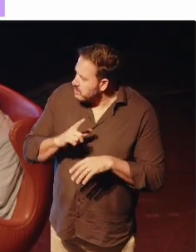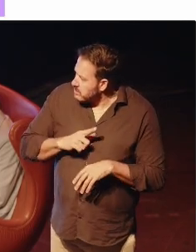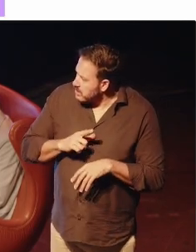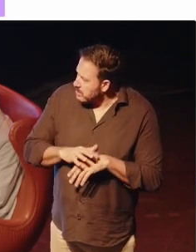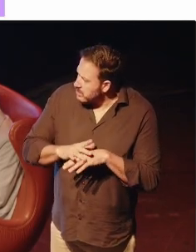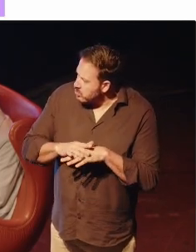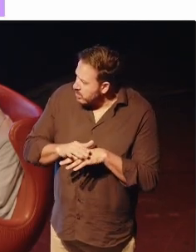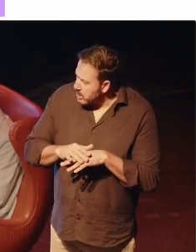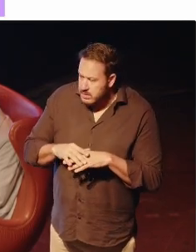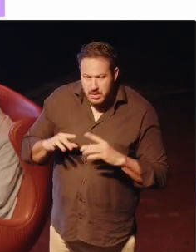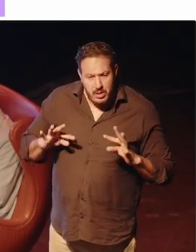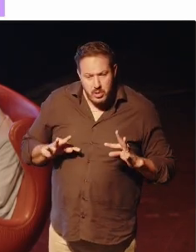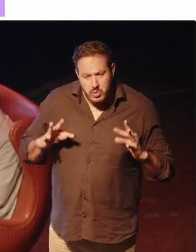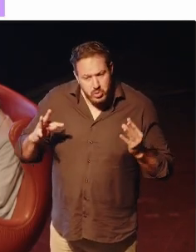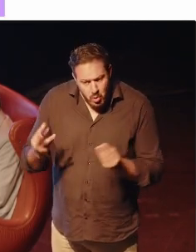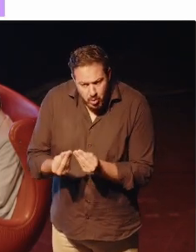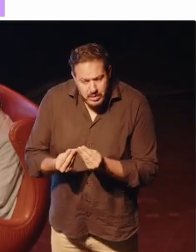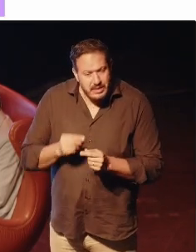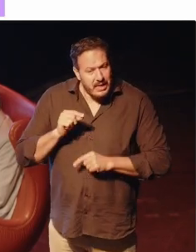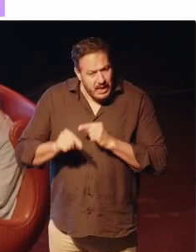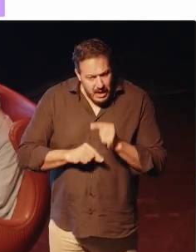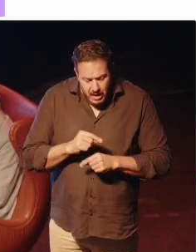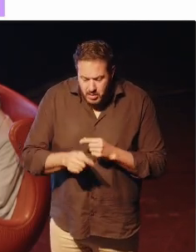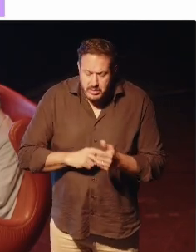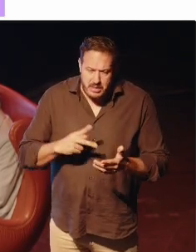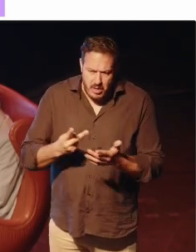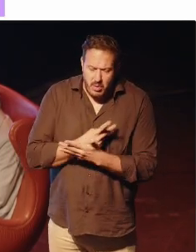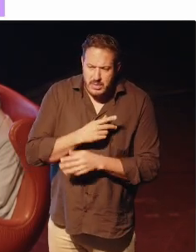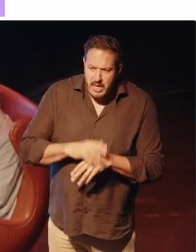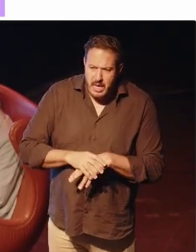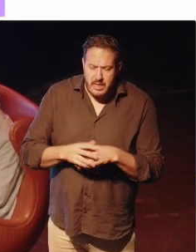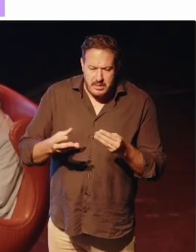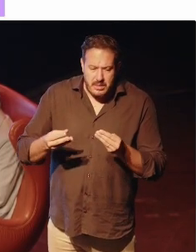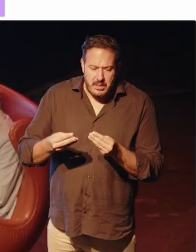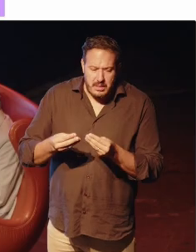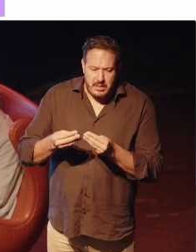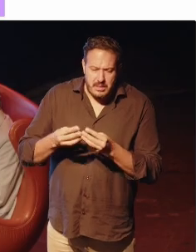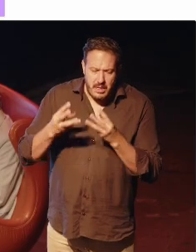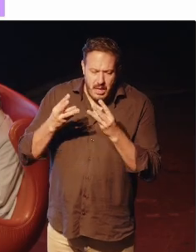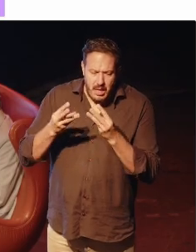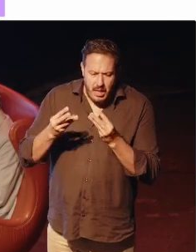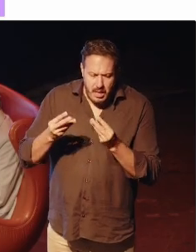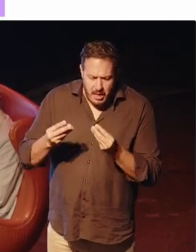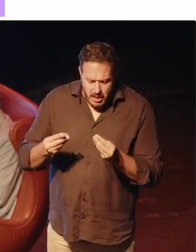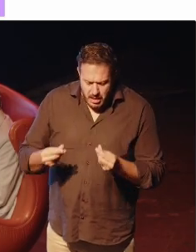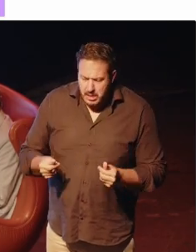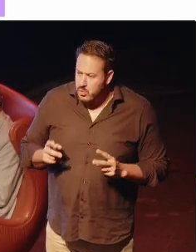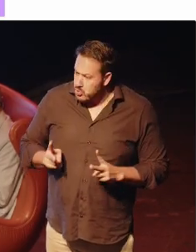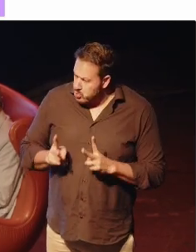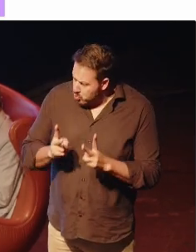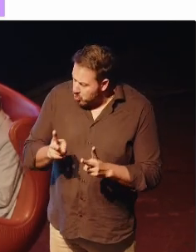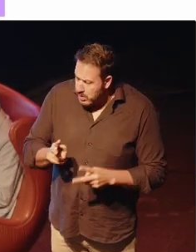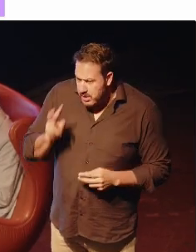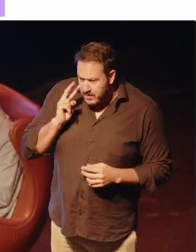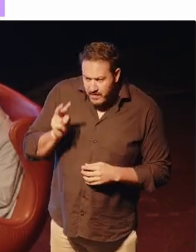Alzheimer. E todas as causas degenerativas seguem esse contínuo. Vai do indivíduo